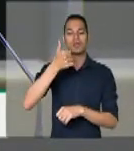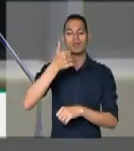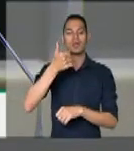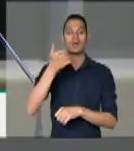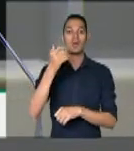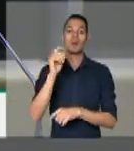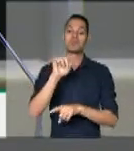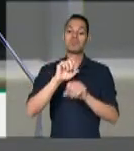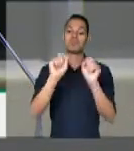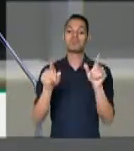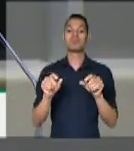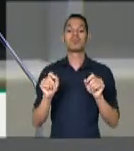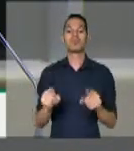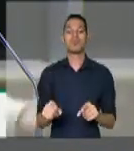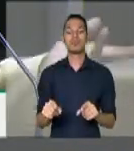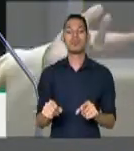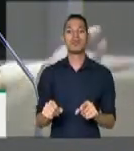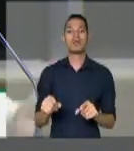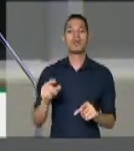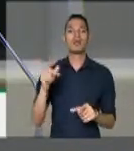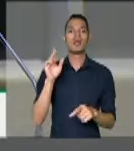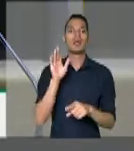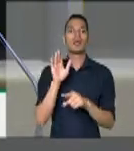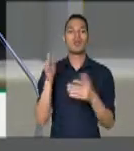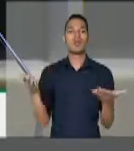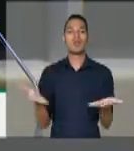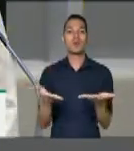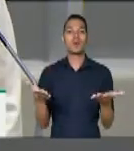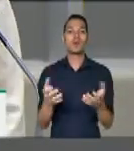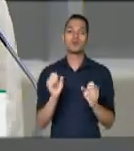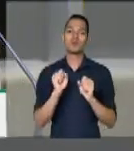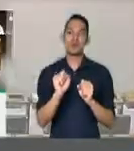teremos realizado este sonho ainda hoje. Obrigada, senhora presidente.